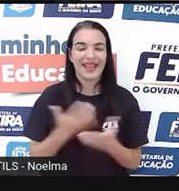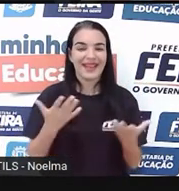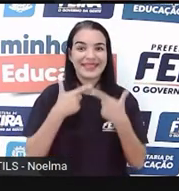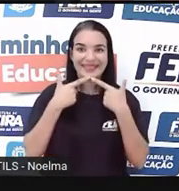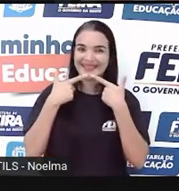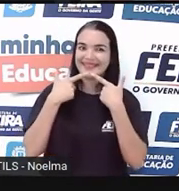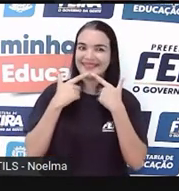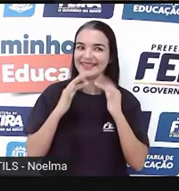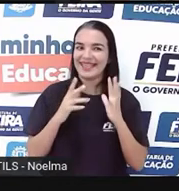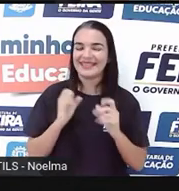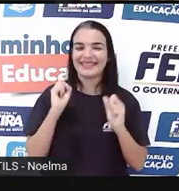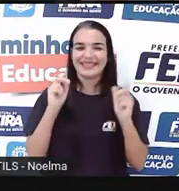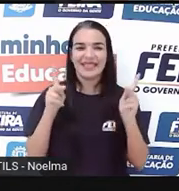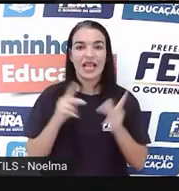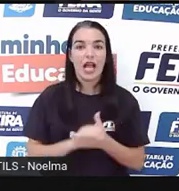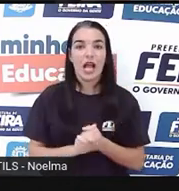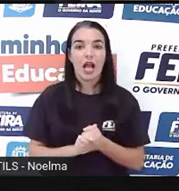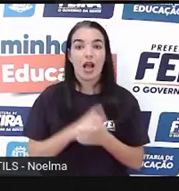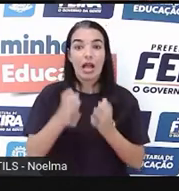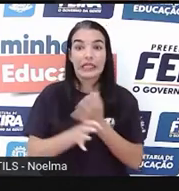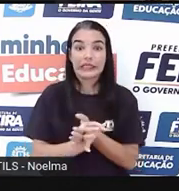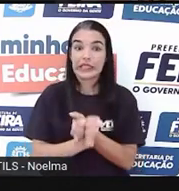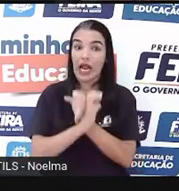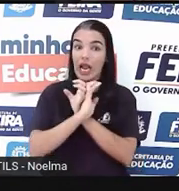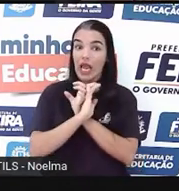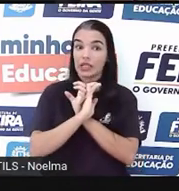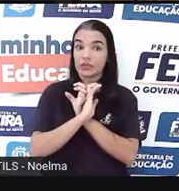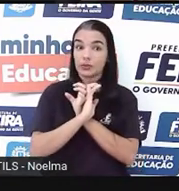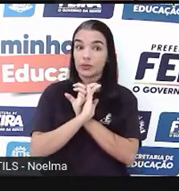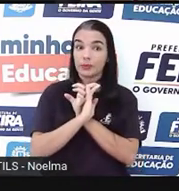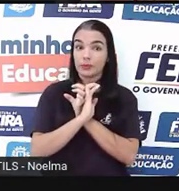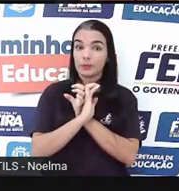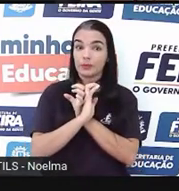começando a acertar. Here, skeleton.